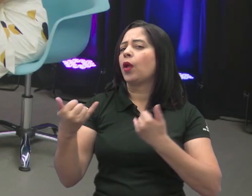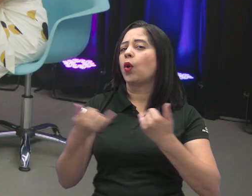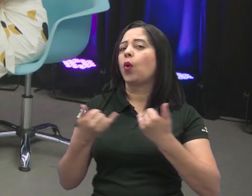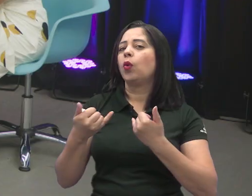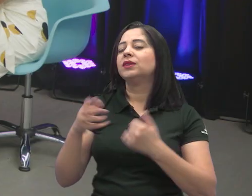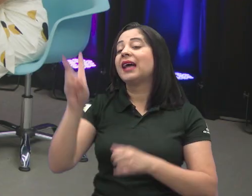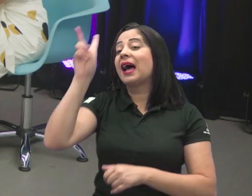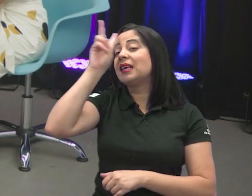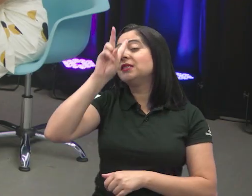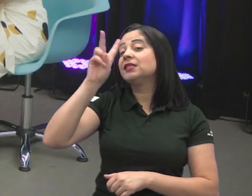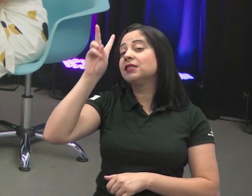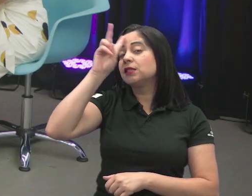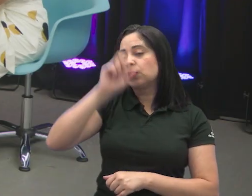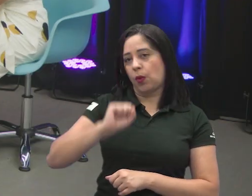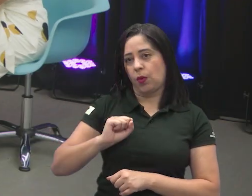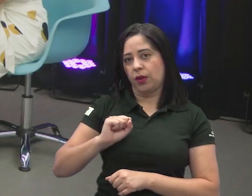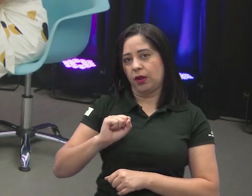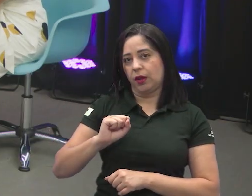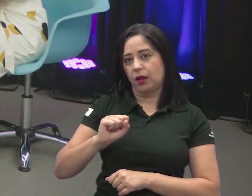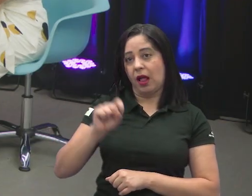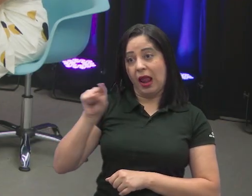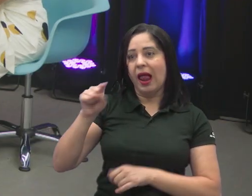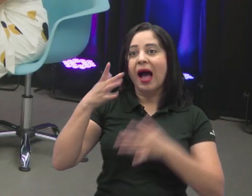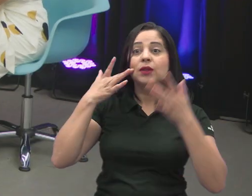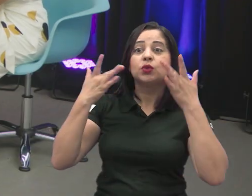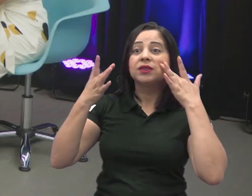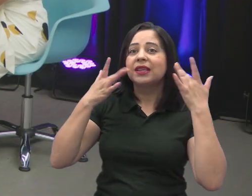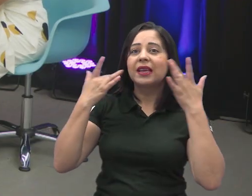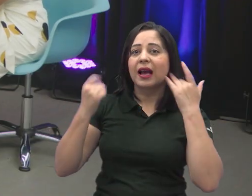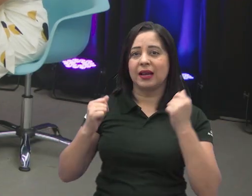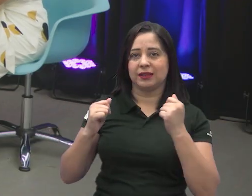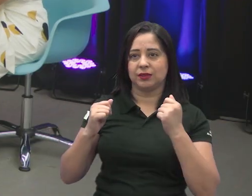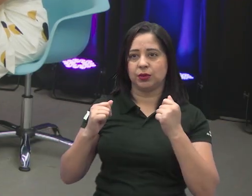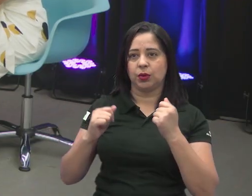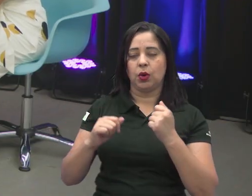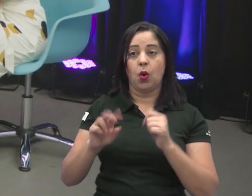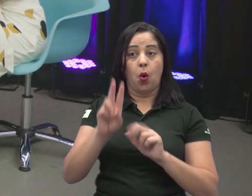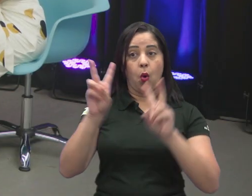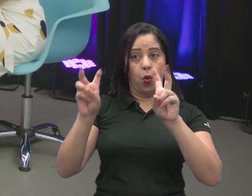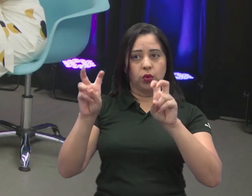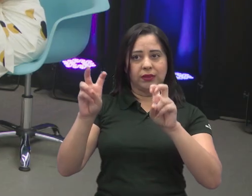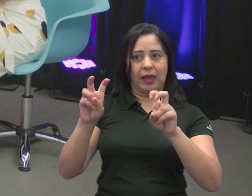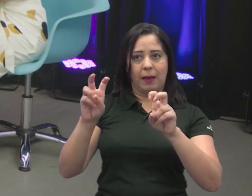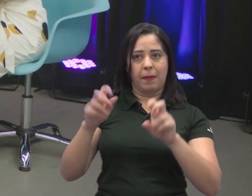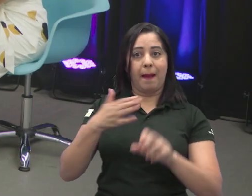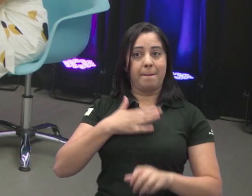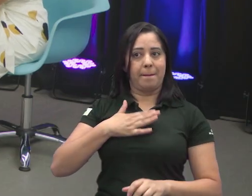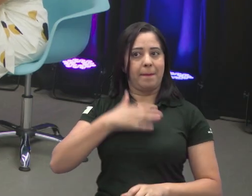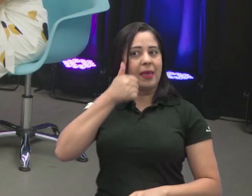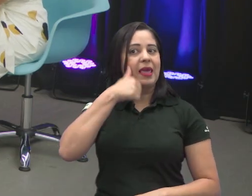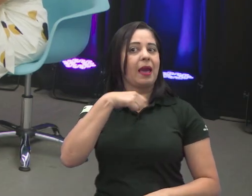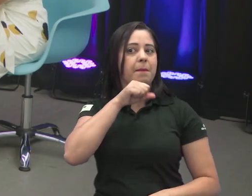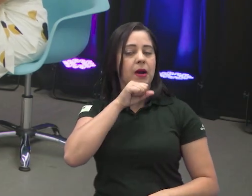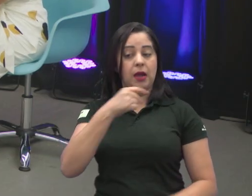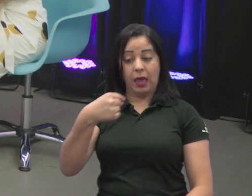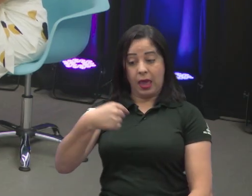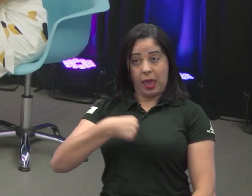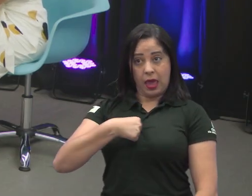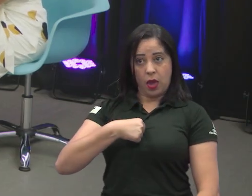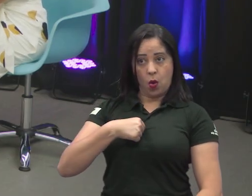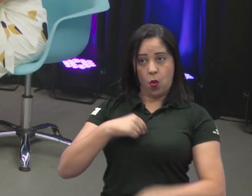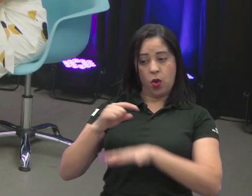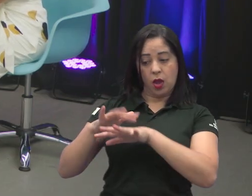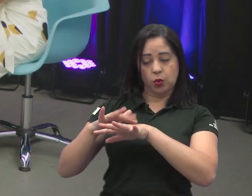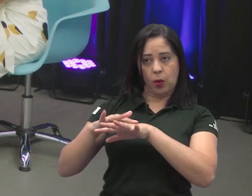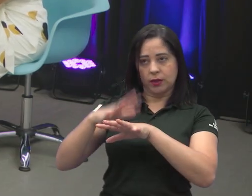pra gente da história que você aborda dentro da peça Minha Mãe, Eu e o Alzheimer, para que as pessoas possam conhecer um pouquinho como